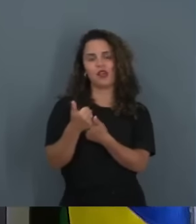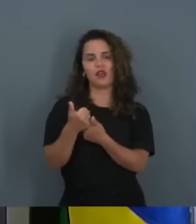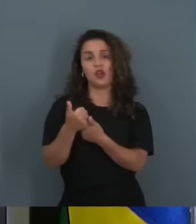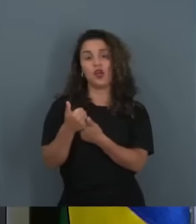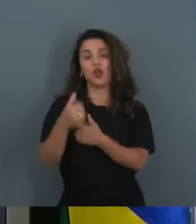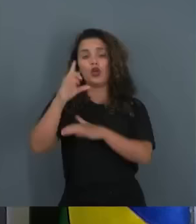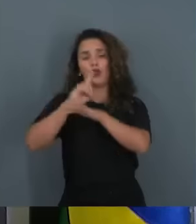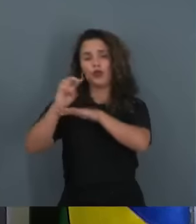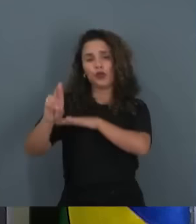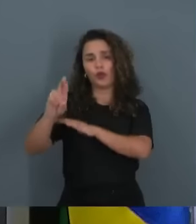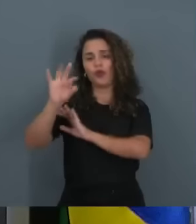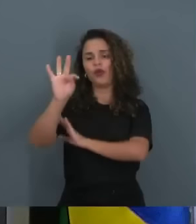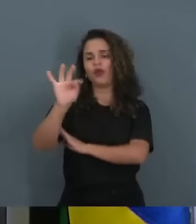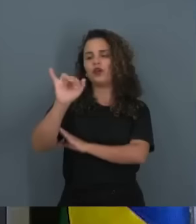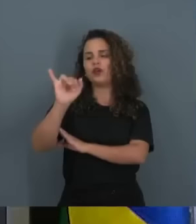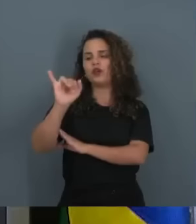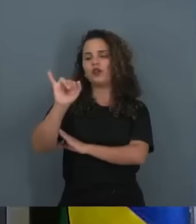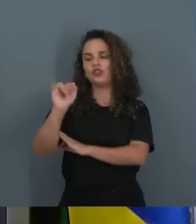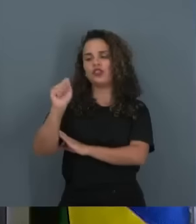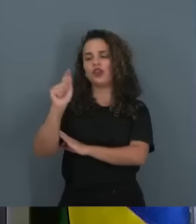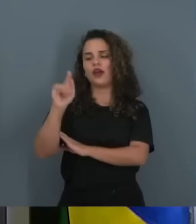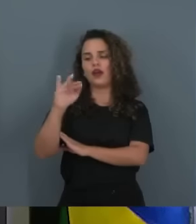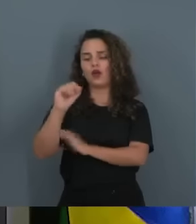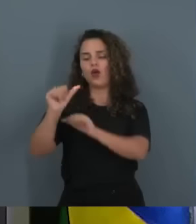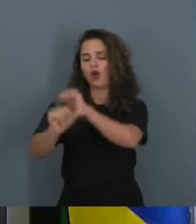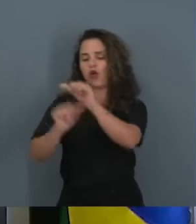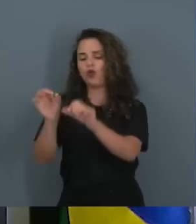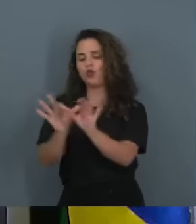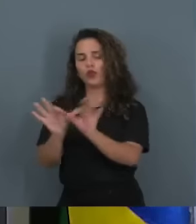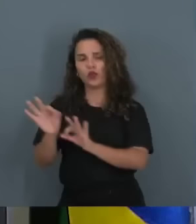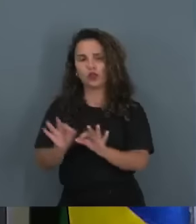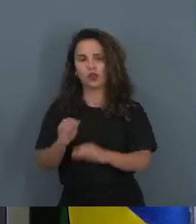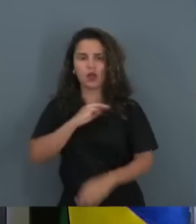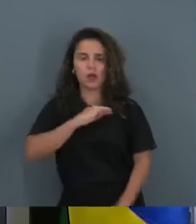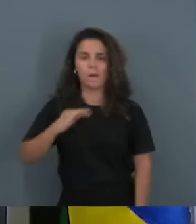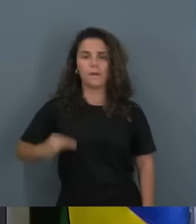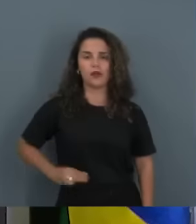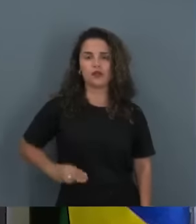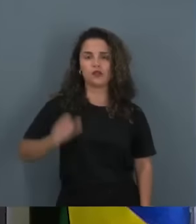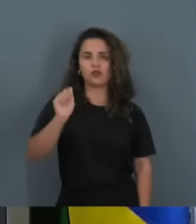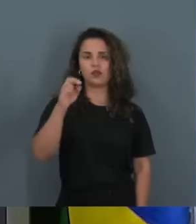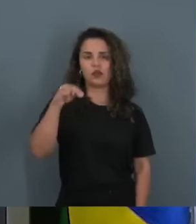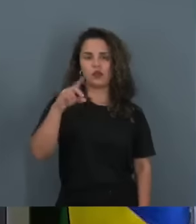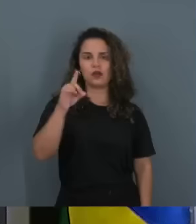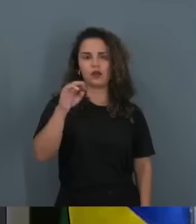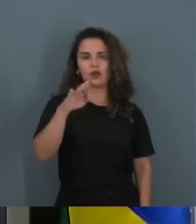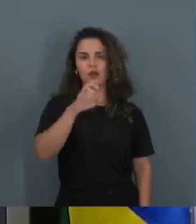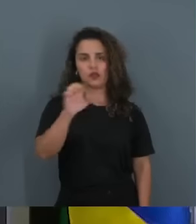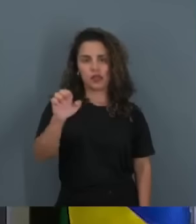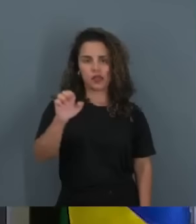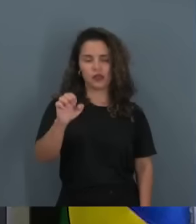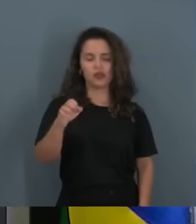doutor Tiago, como os outros organizadores. O ministro André Mendonça está chegando para fazer uma palestra lá.